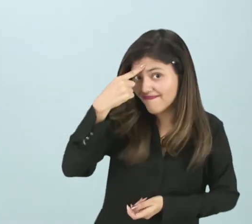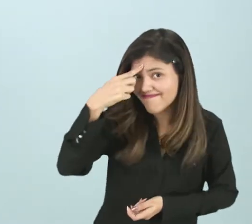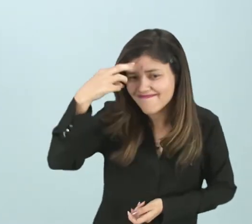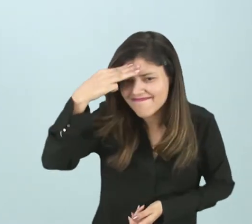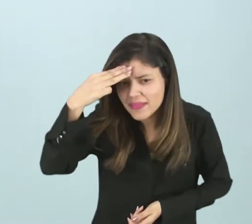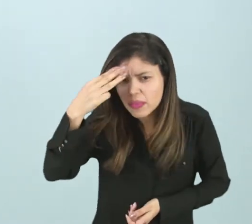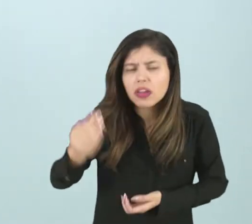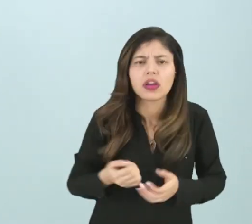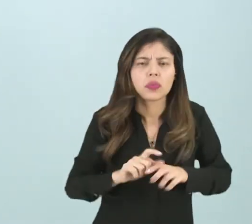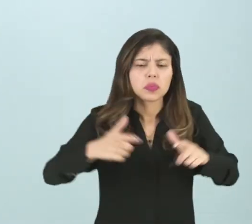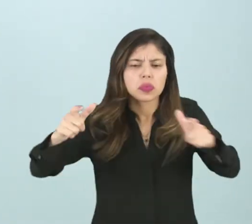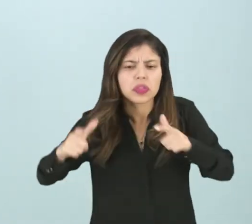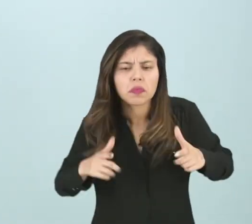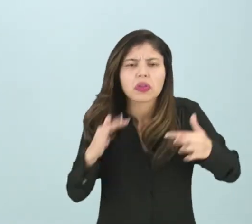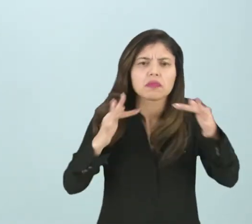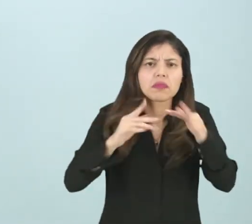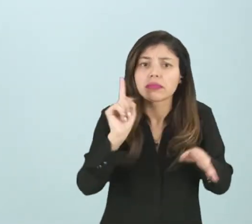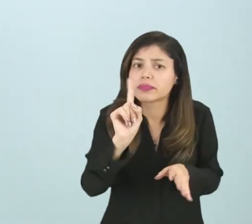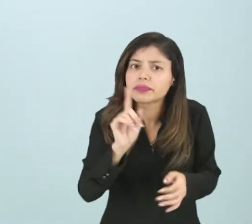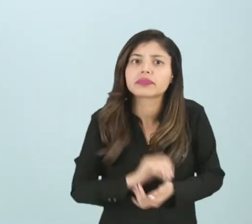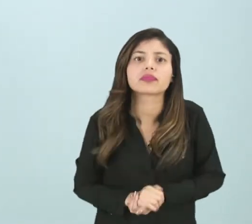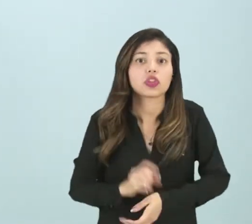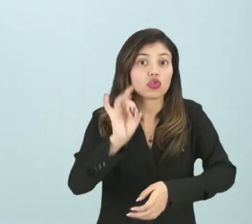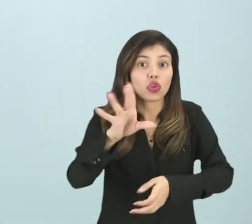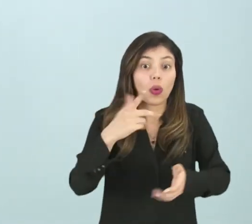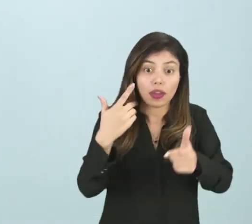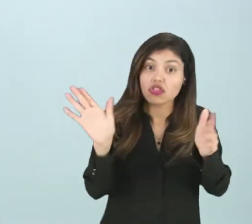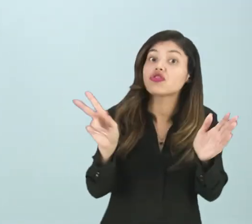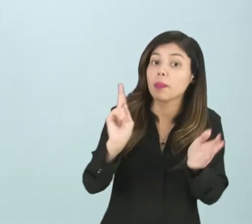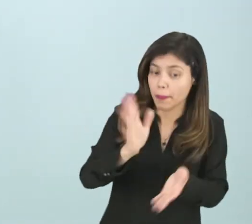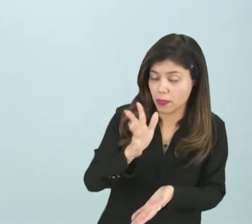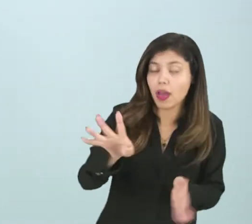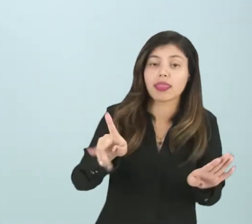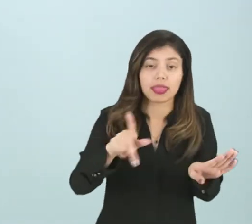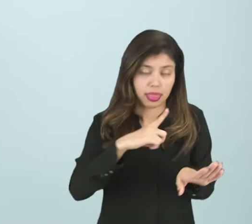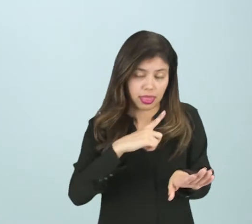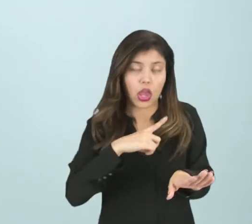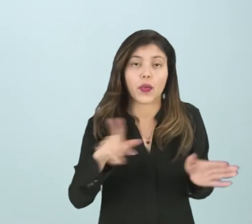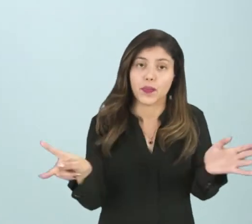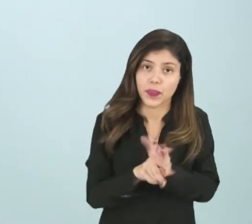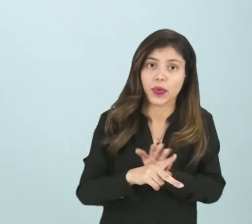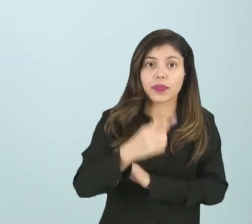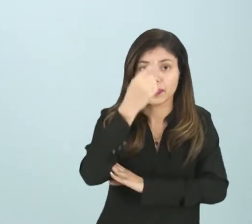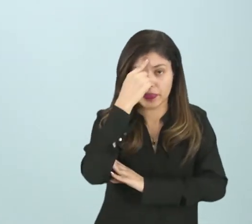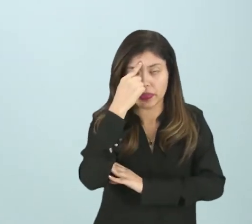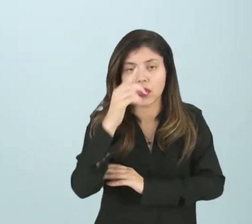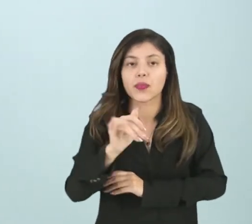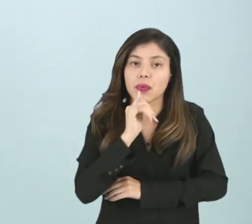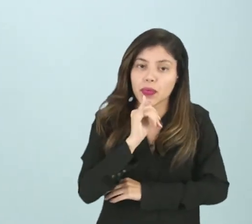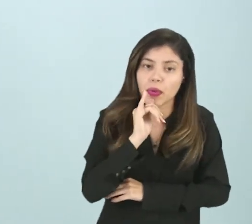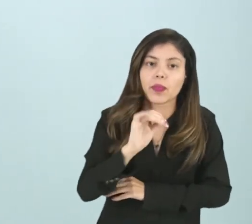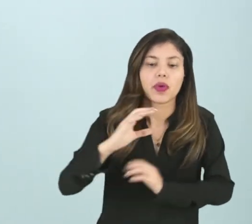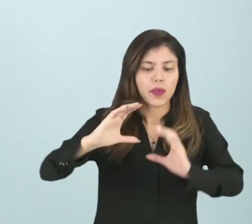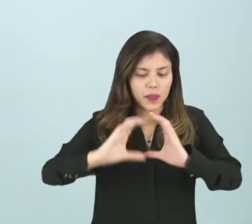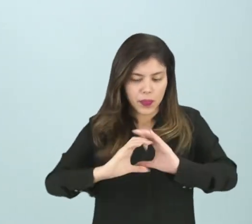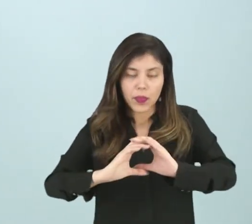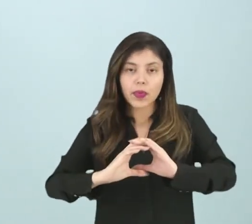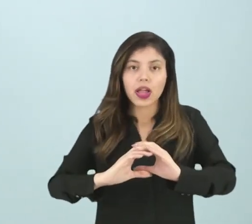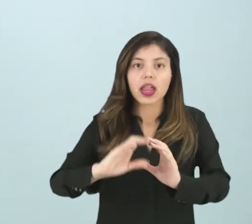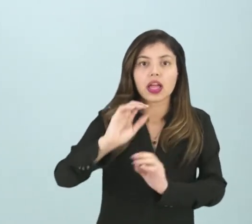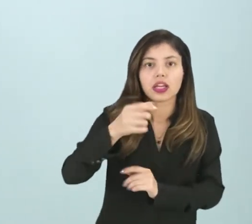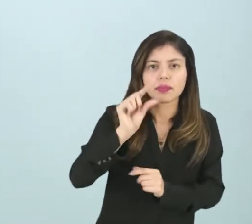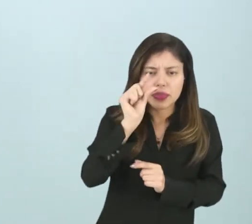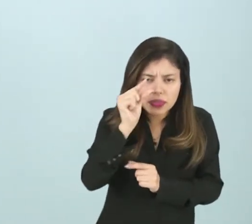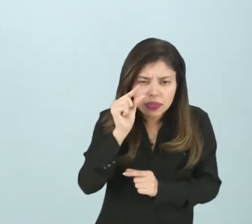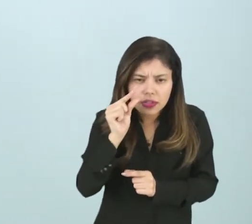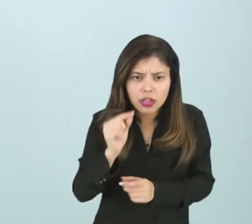espaço físico. É simplesmente uma capacidade mental que eu tenho. Eu gosto sempre de dizer que se eu pegar uma bola de gude, né, é um objeto, e